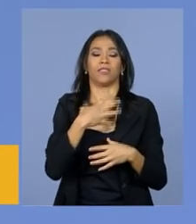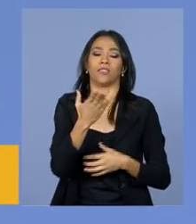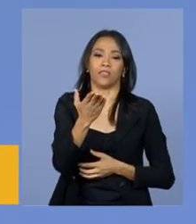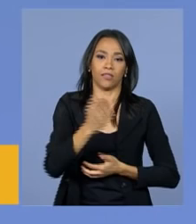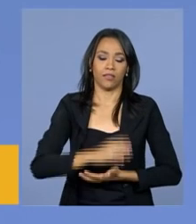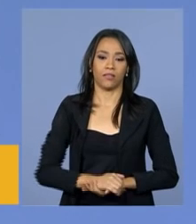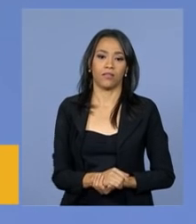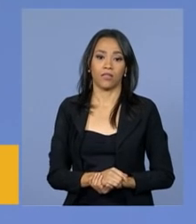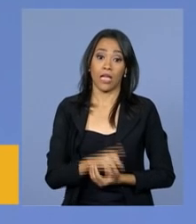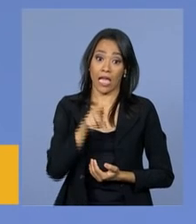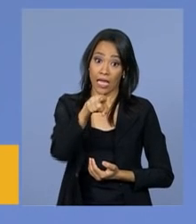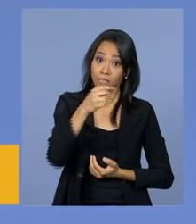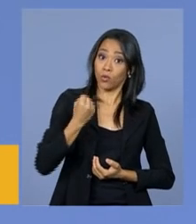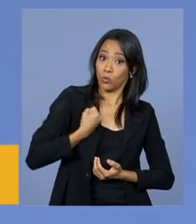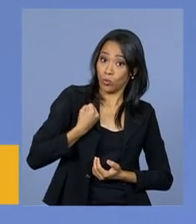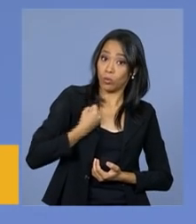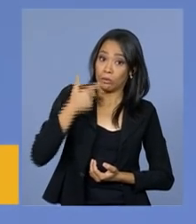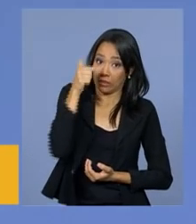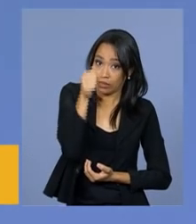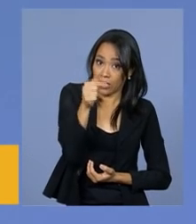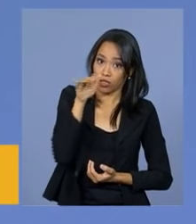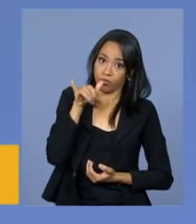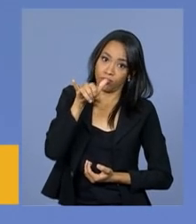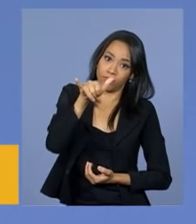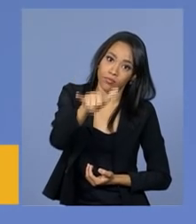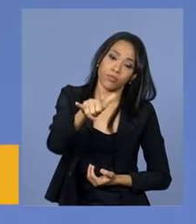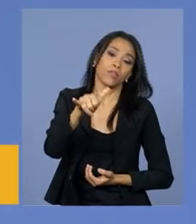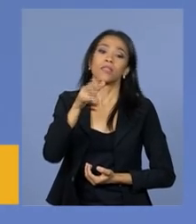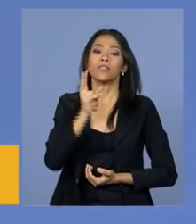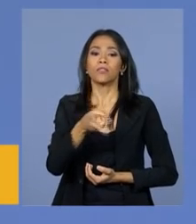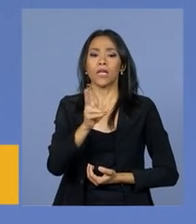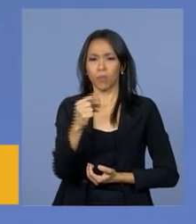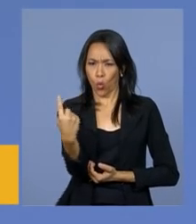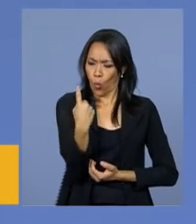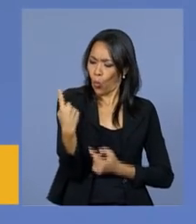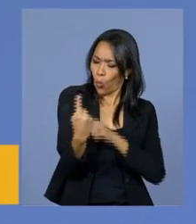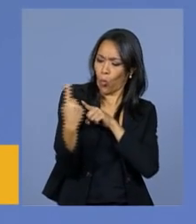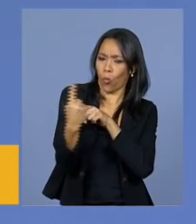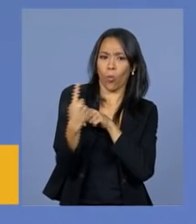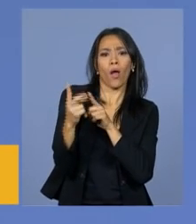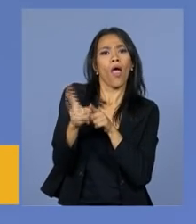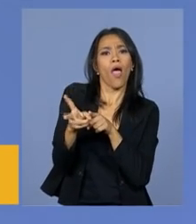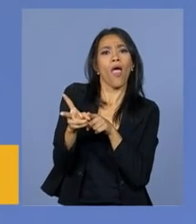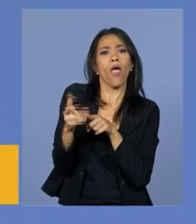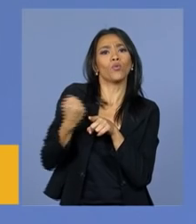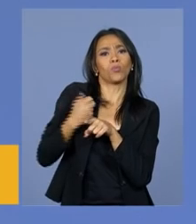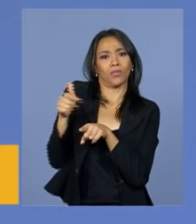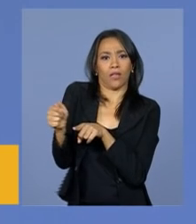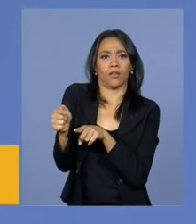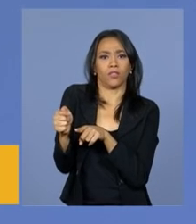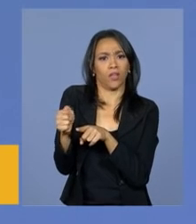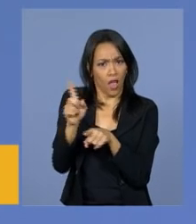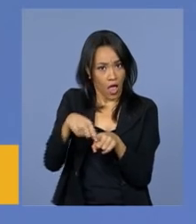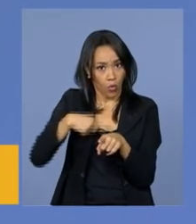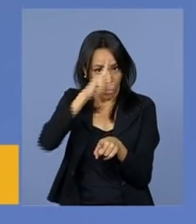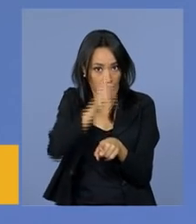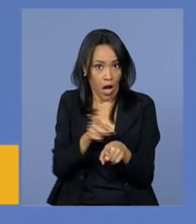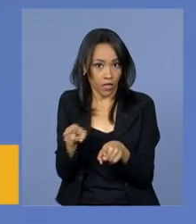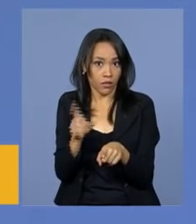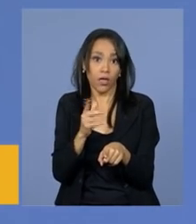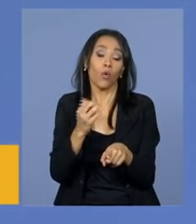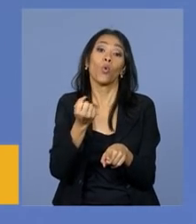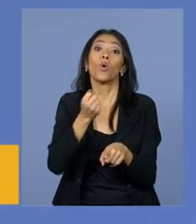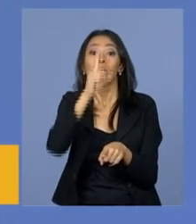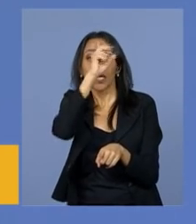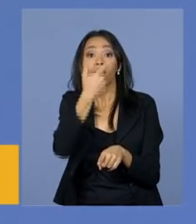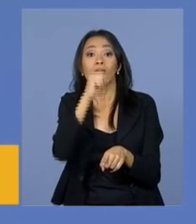E esse é o número 7? Sim, esse é o 7. Sempre que for uma aeronave só, é o número 7. É o comandante da esquadrilha? Não, não, o comandante é o número 1.